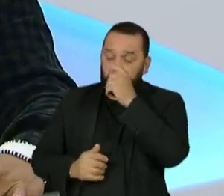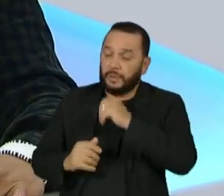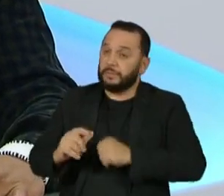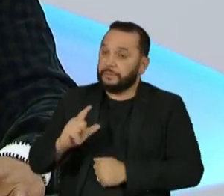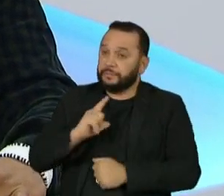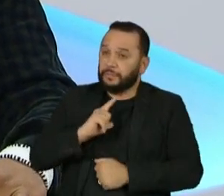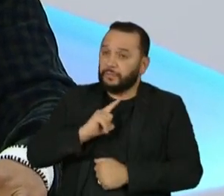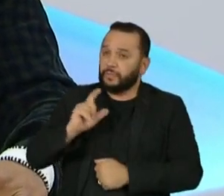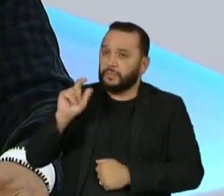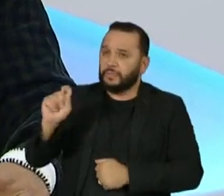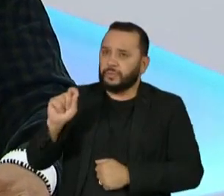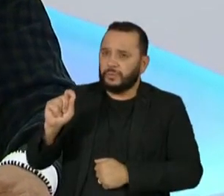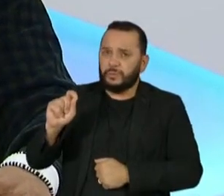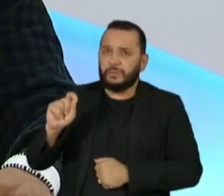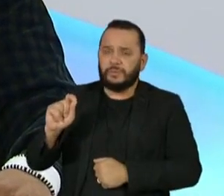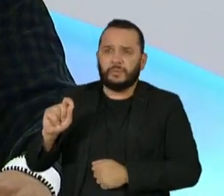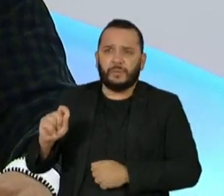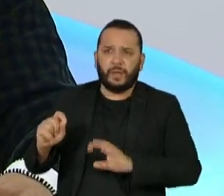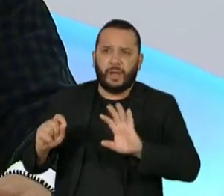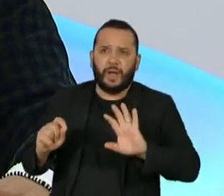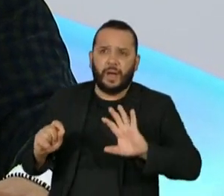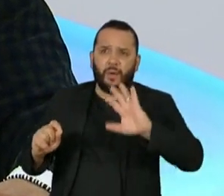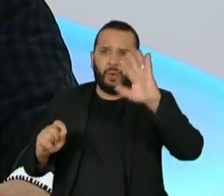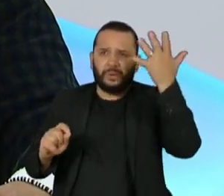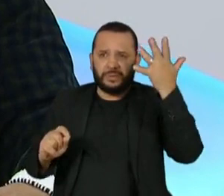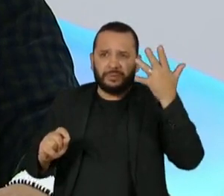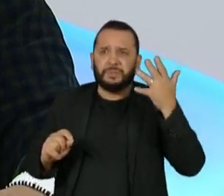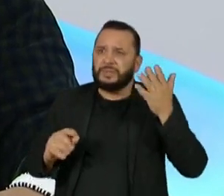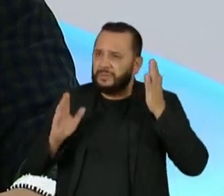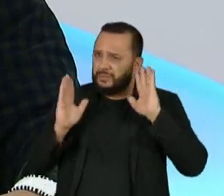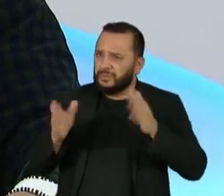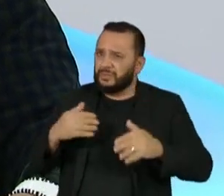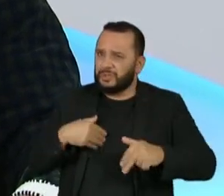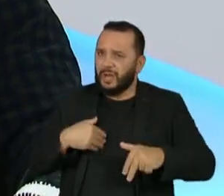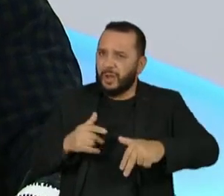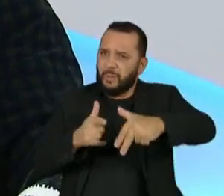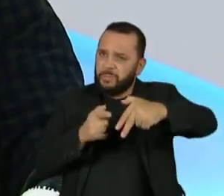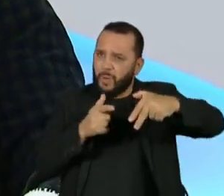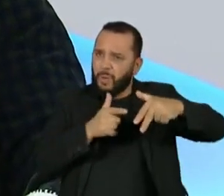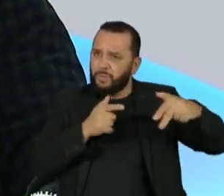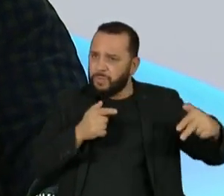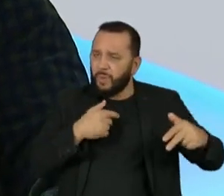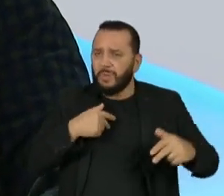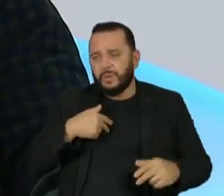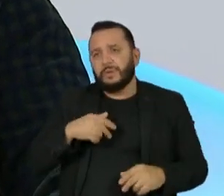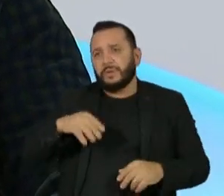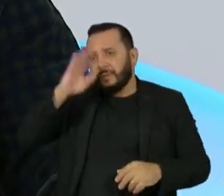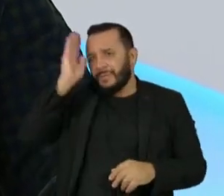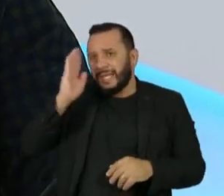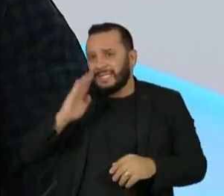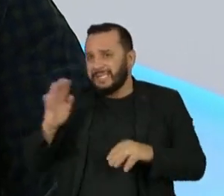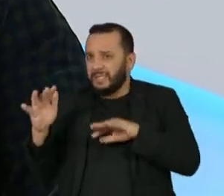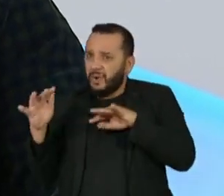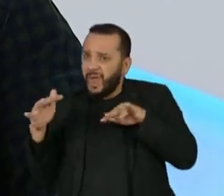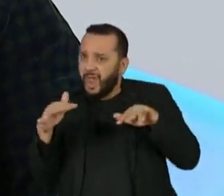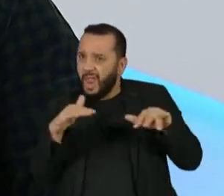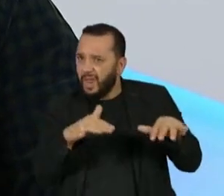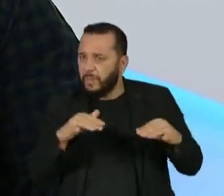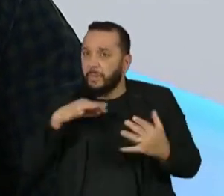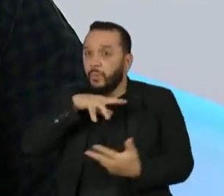de que todo o acontecimento chamou atenção do Brasil e do mundo a gente ainda não viu